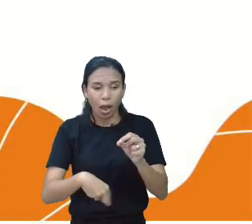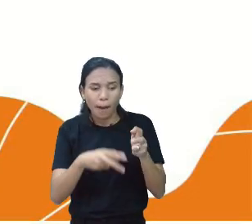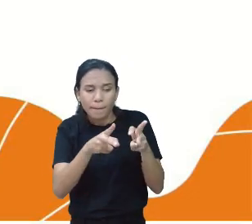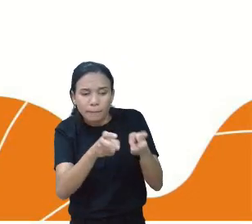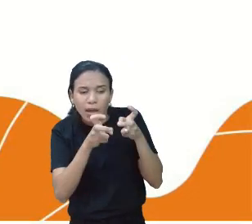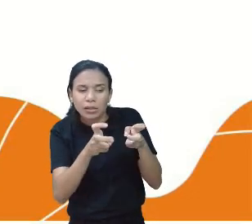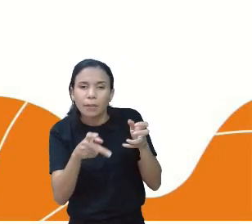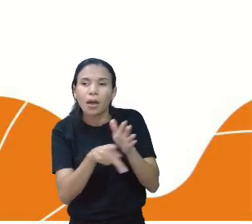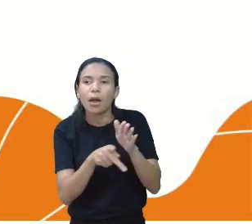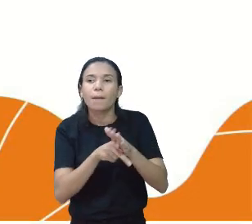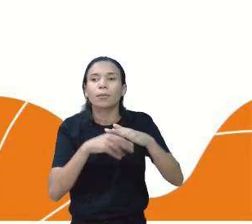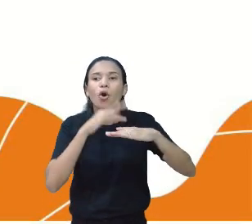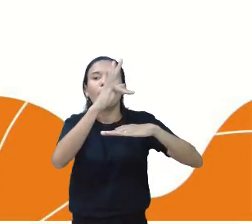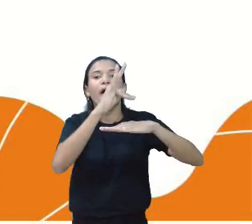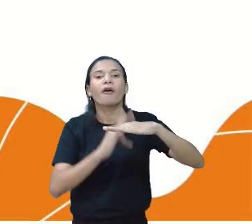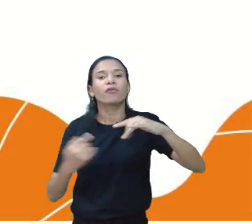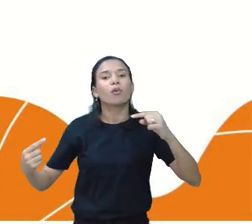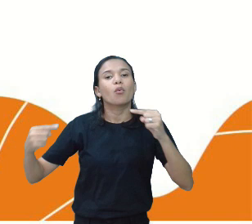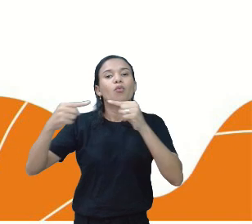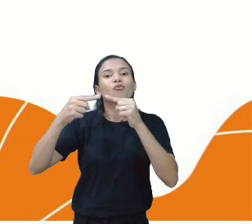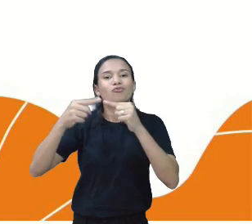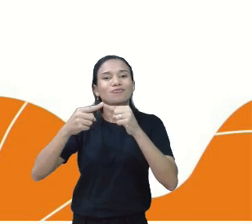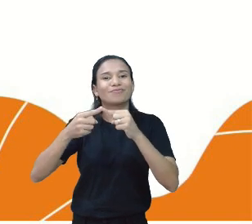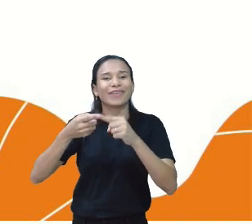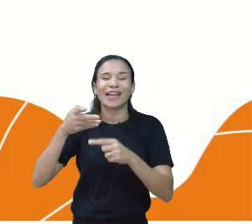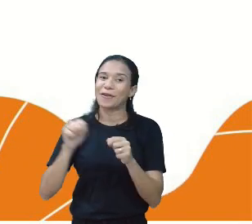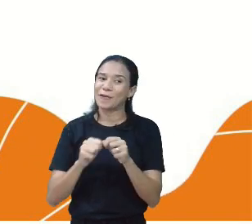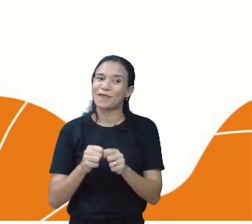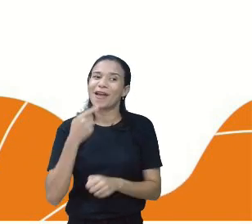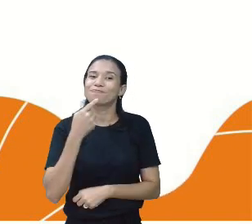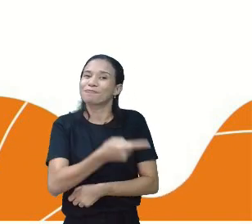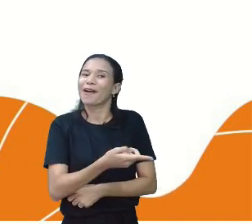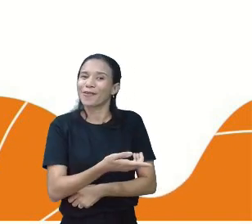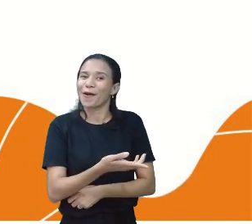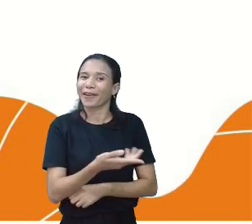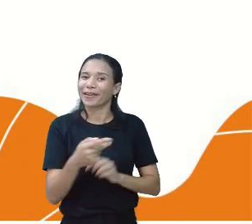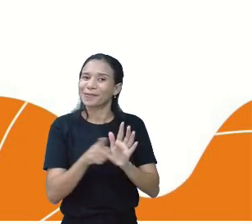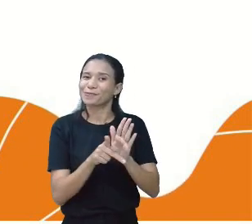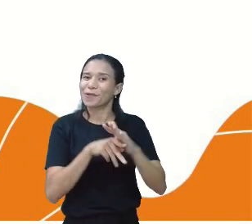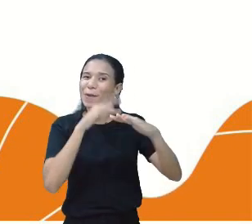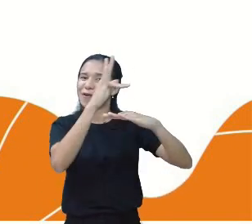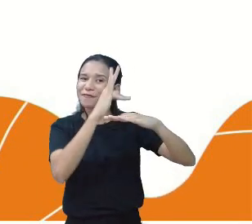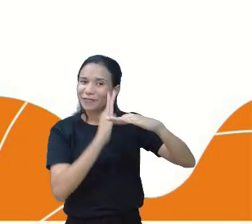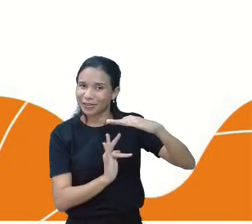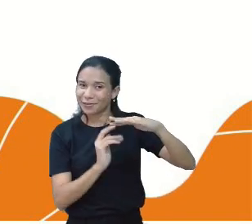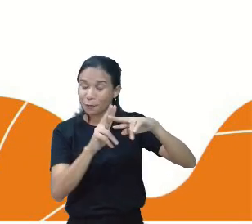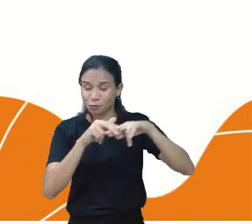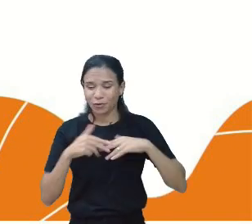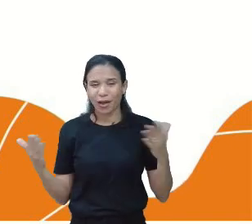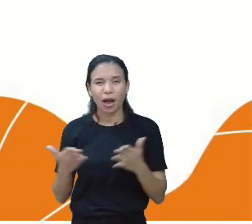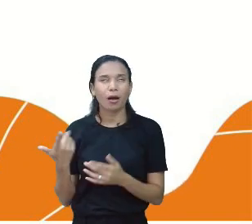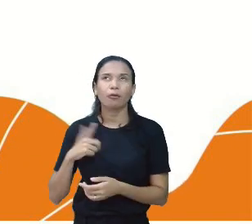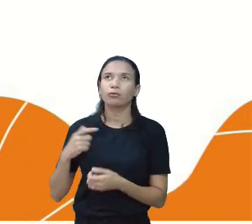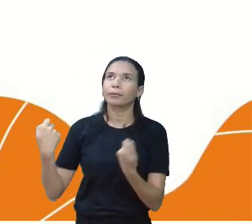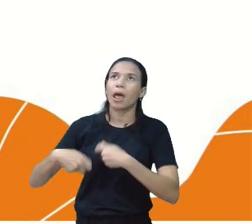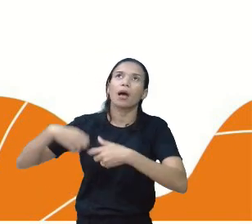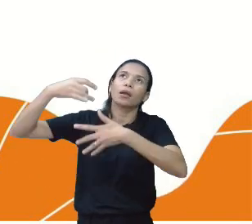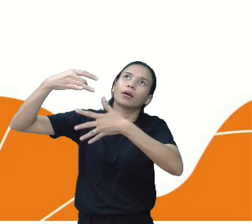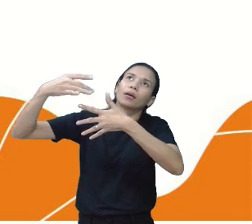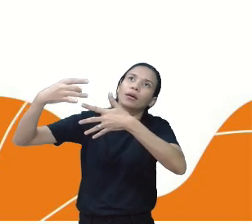identificar frações equivalentes. A gente acabou de comentar sobre frações equivalentes, então não vou nem aqui